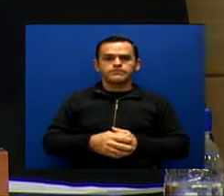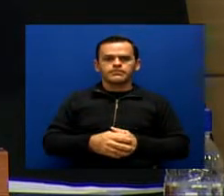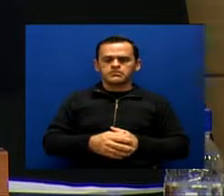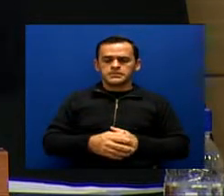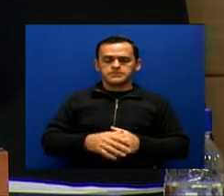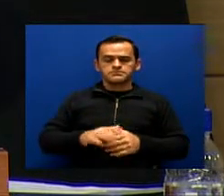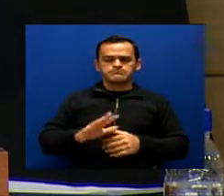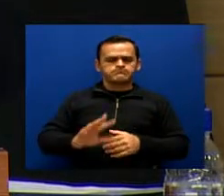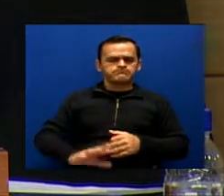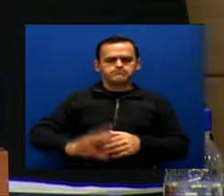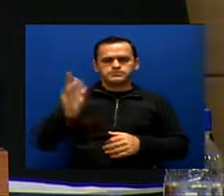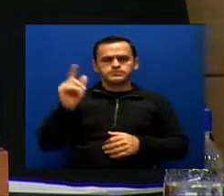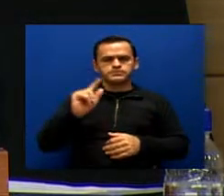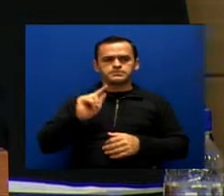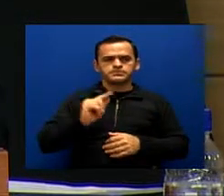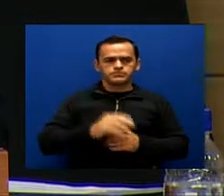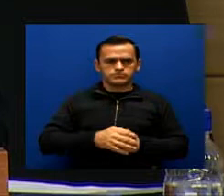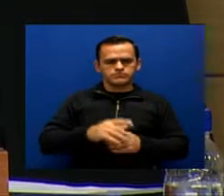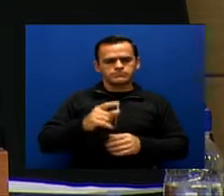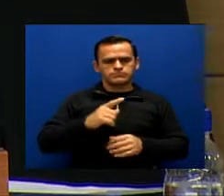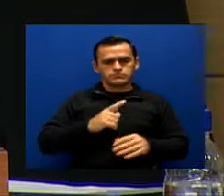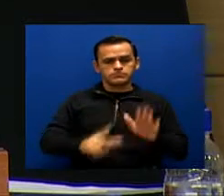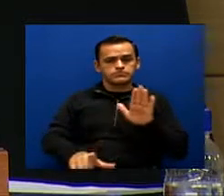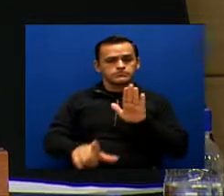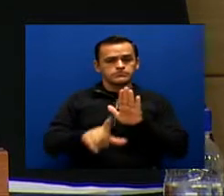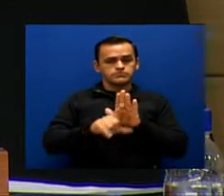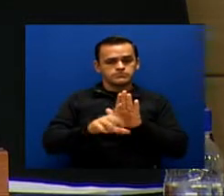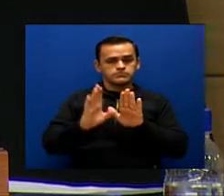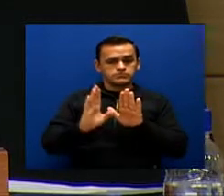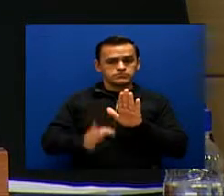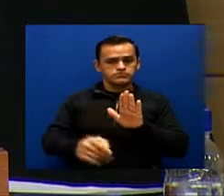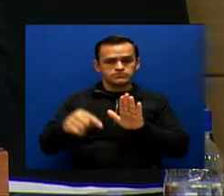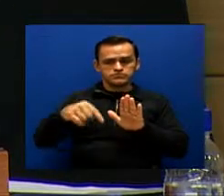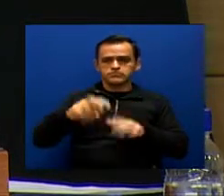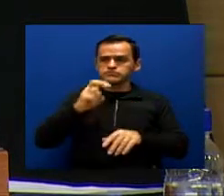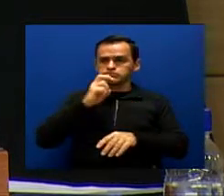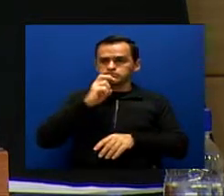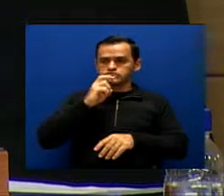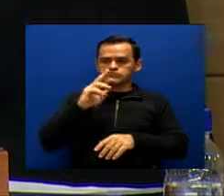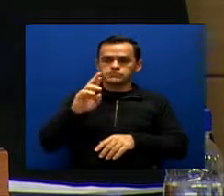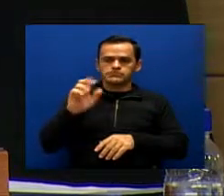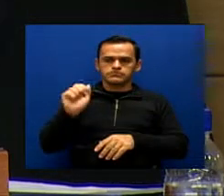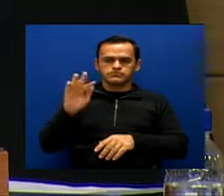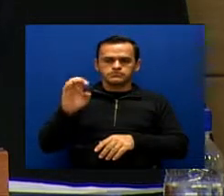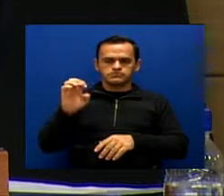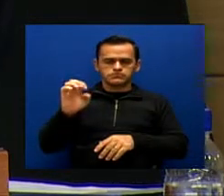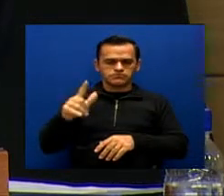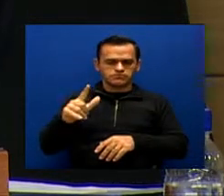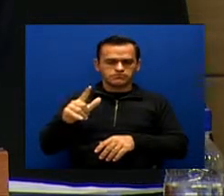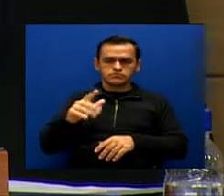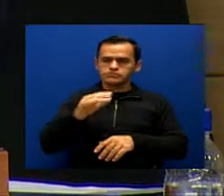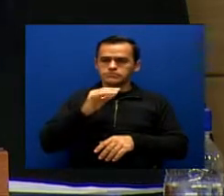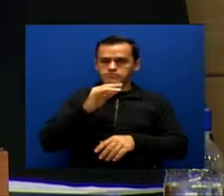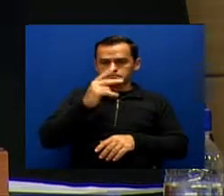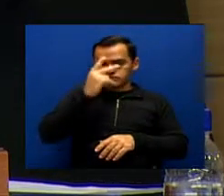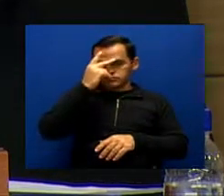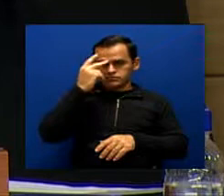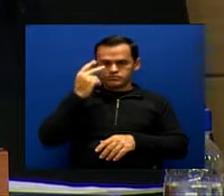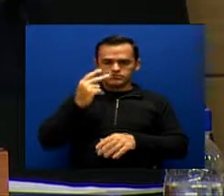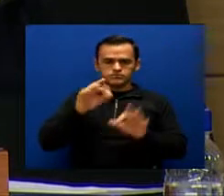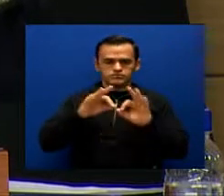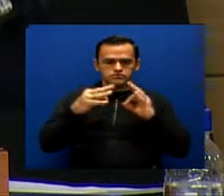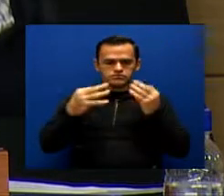que acontece. Existe já uma lei no município de Sorocaba, vereador Rafael Militão, que quando a pessoa morre um